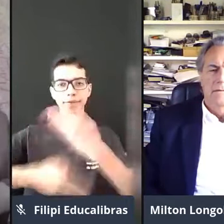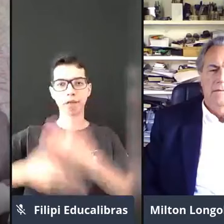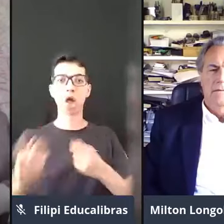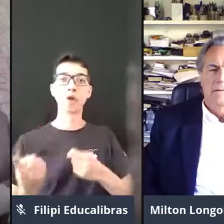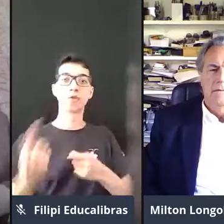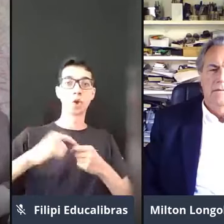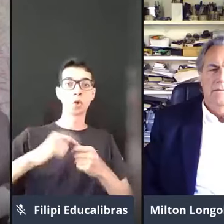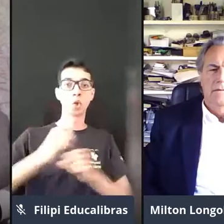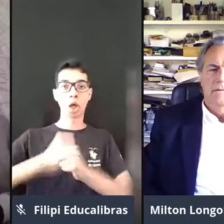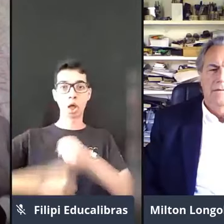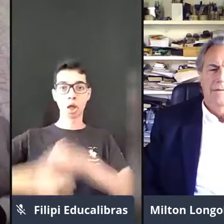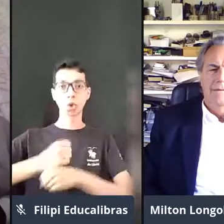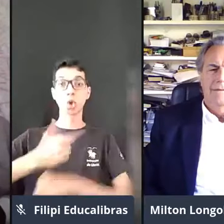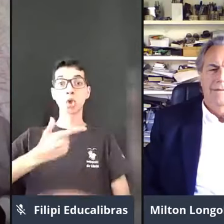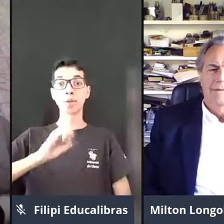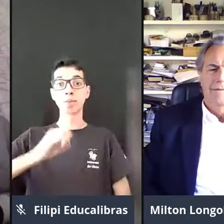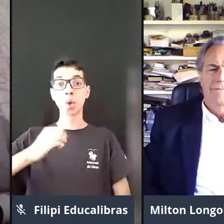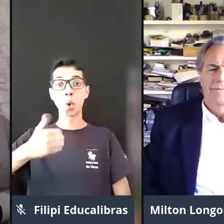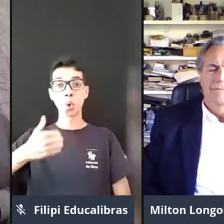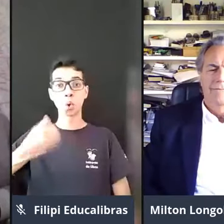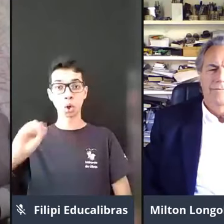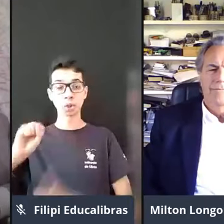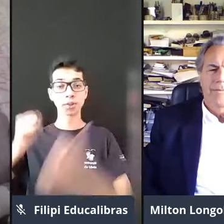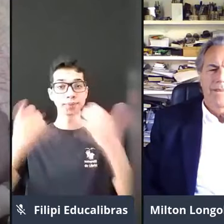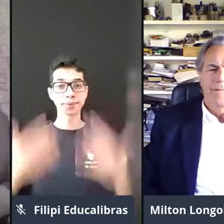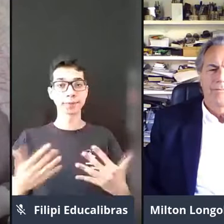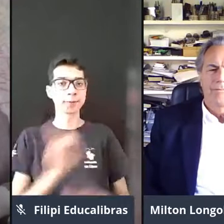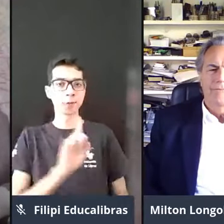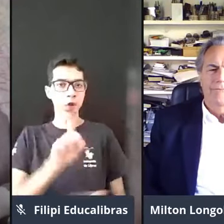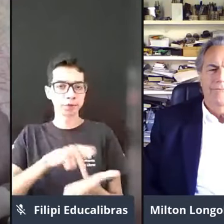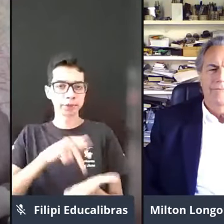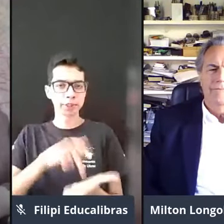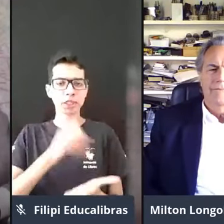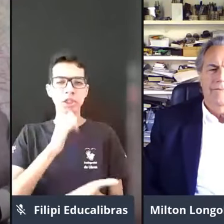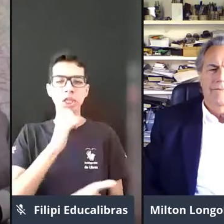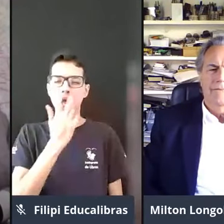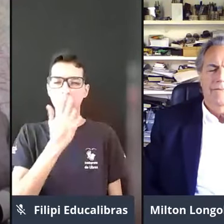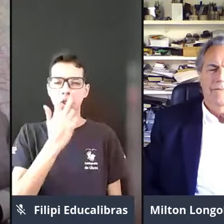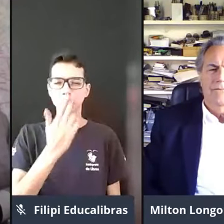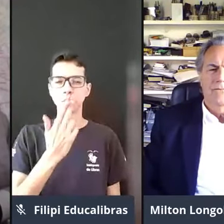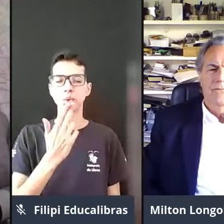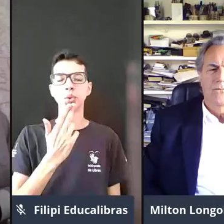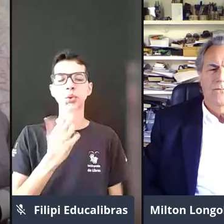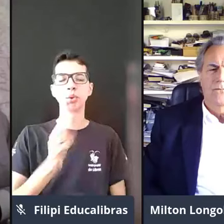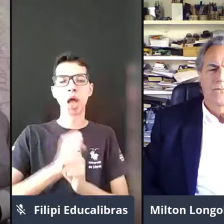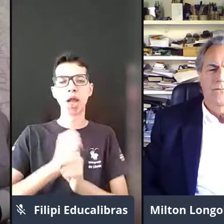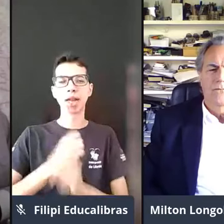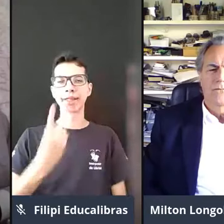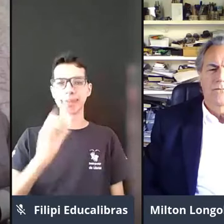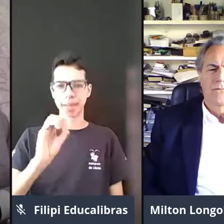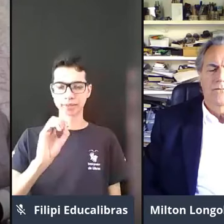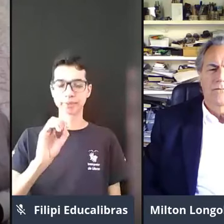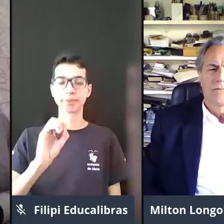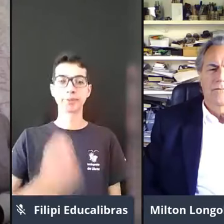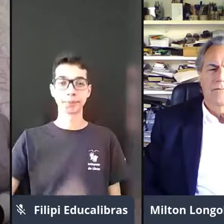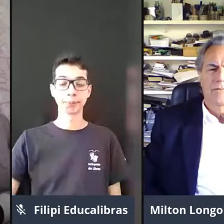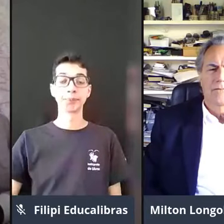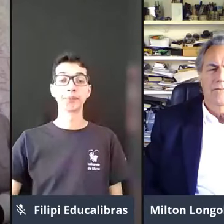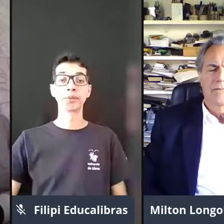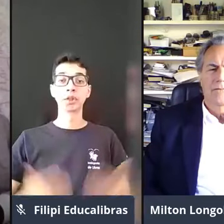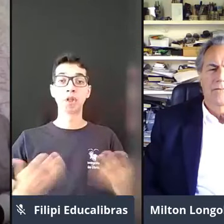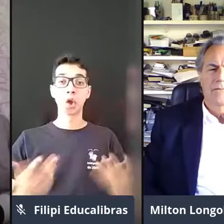aí, erramos. Na verdade, deve ser uns 15 milhões de pessoas. Caiu de 24% da população